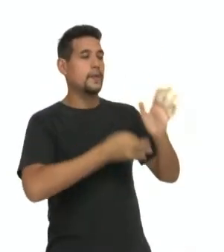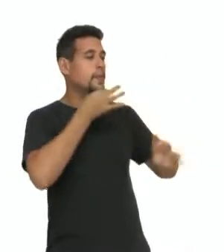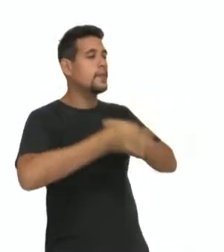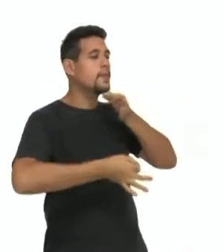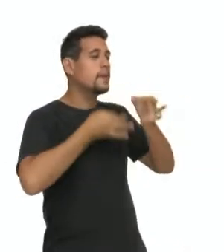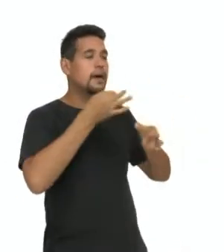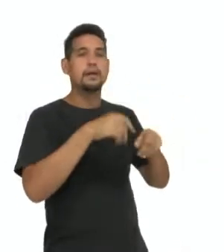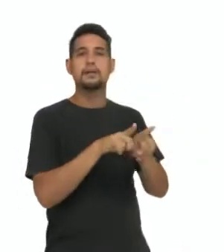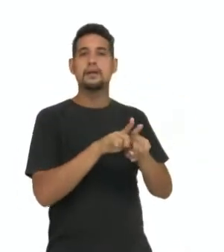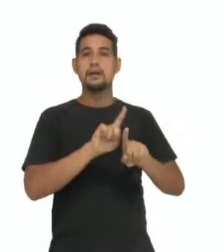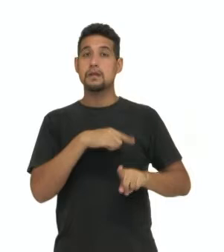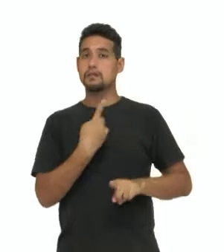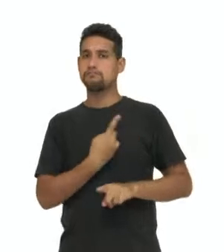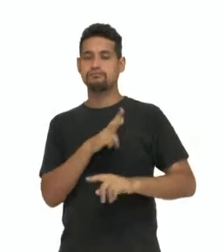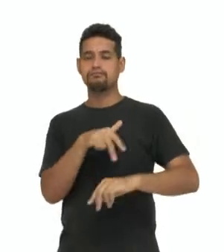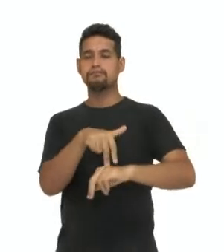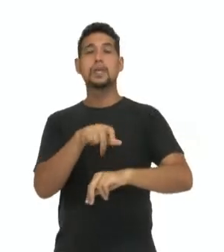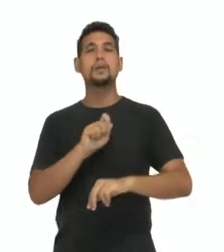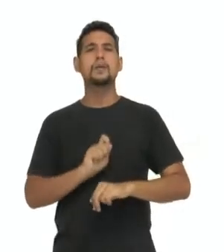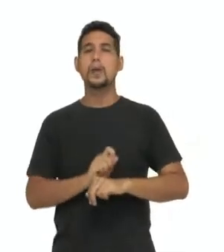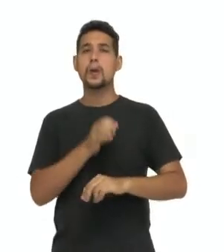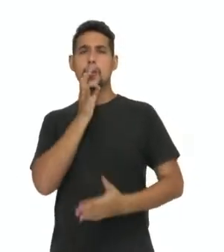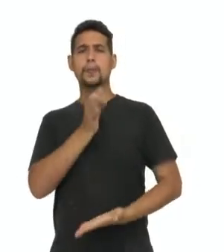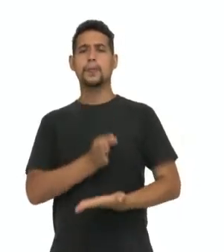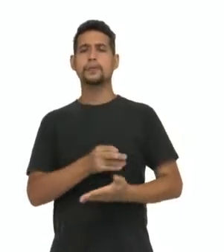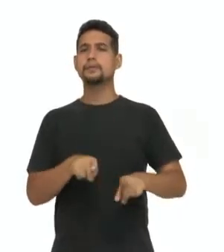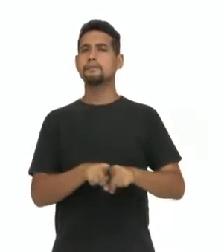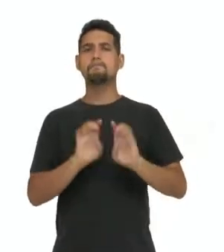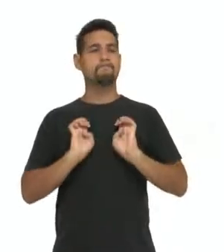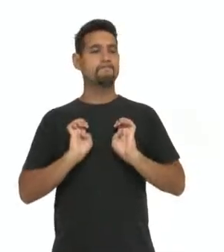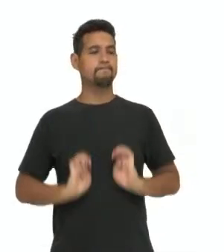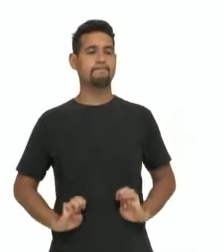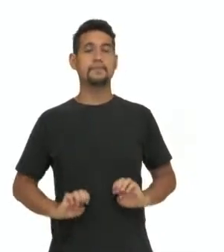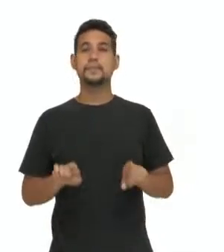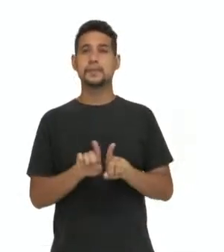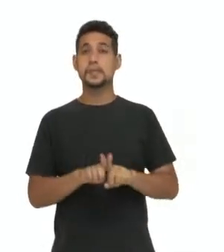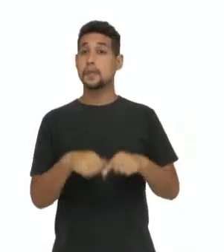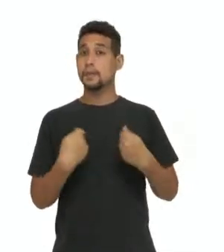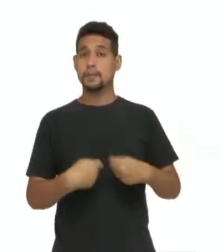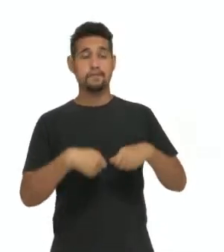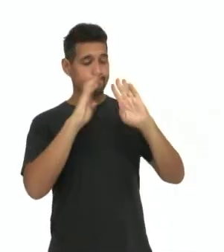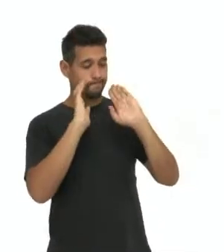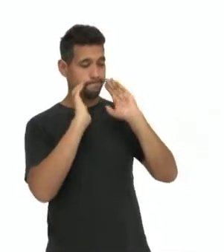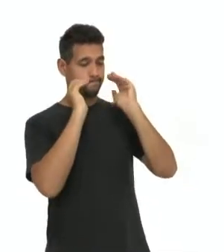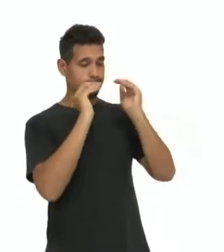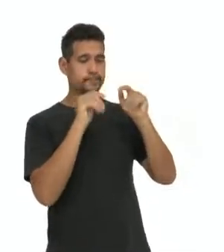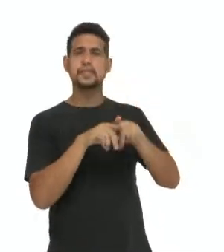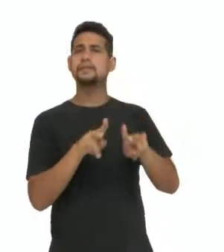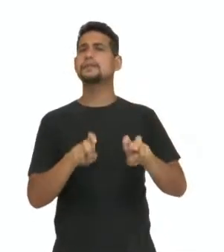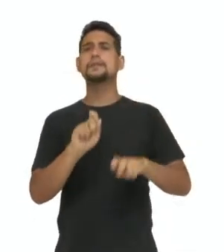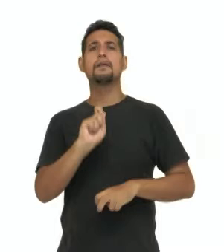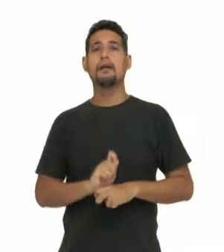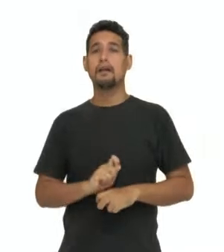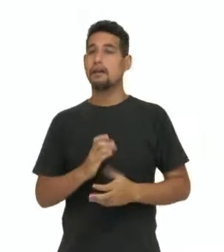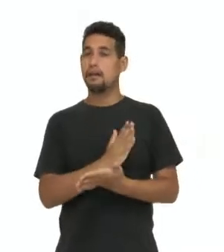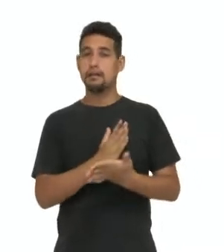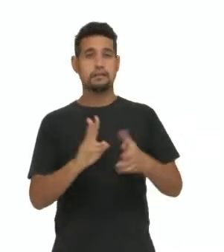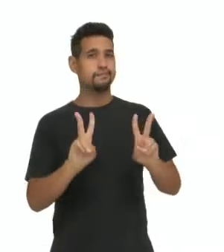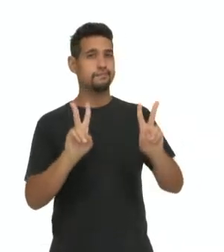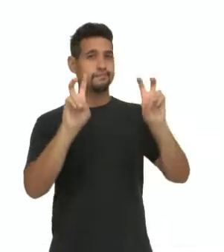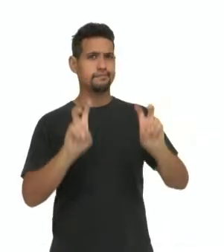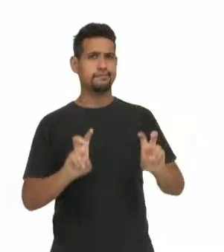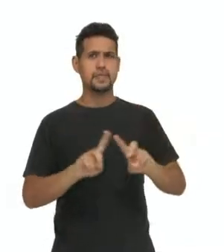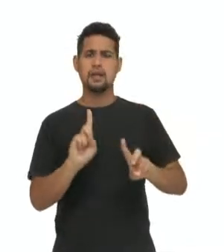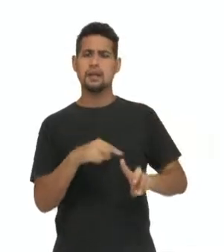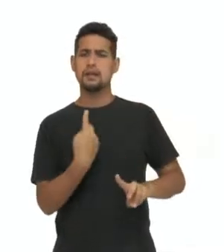argumentativo, posicionar-se de forma crítica, ética e respeitosa sobre um determinado tema.